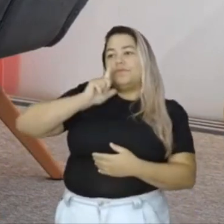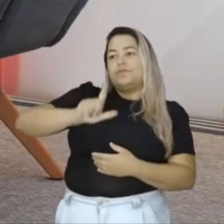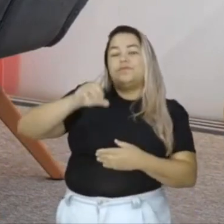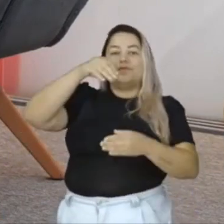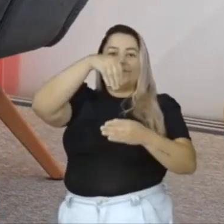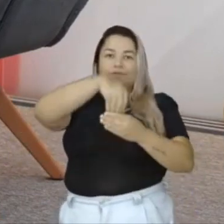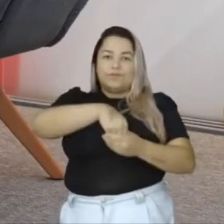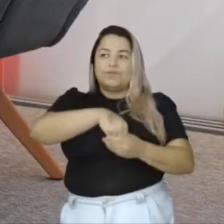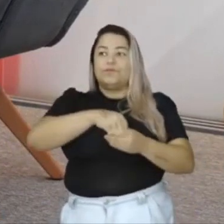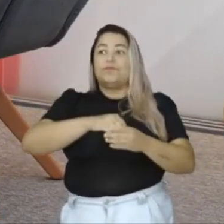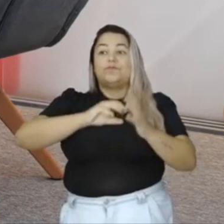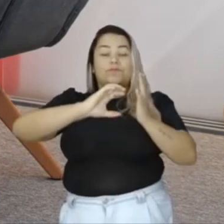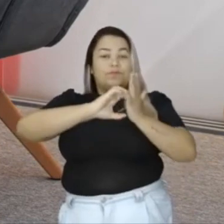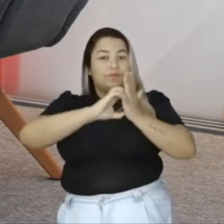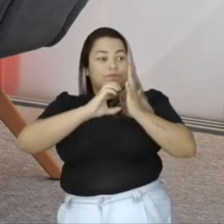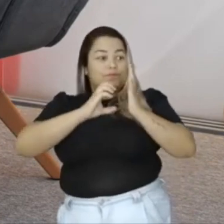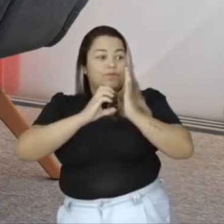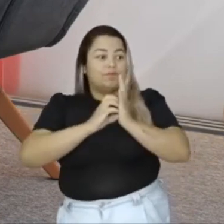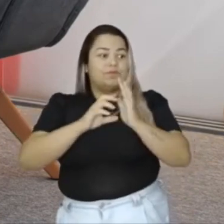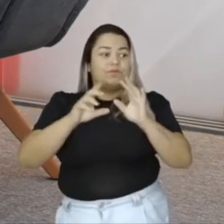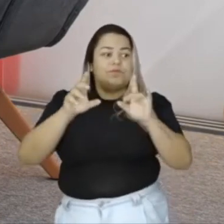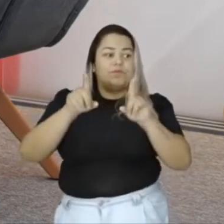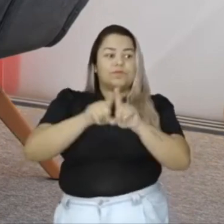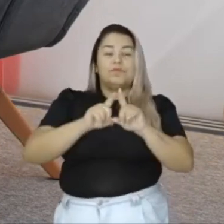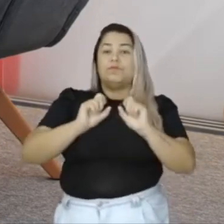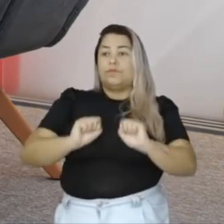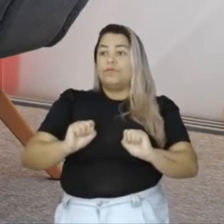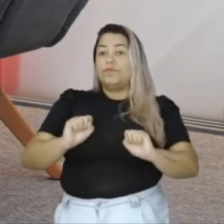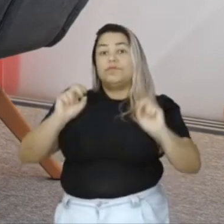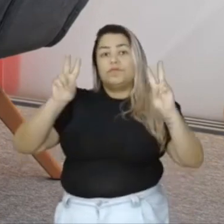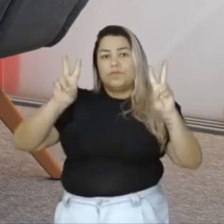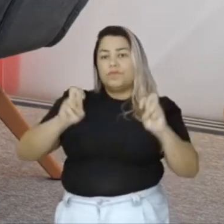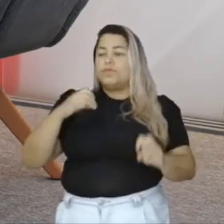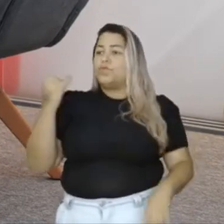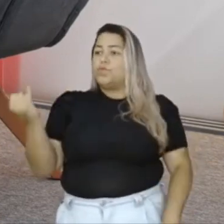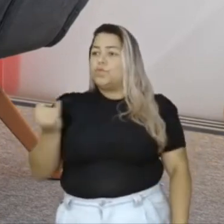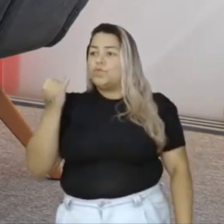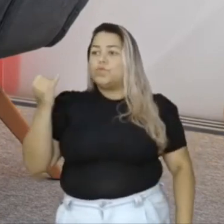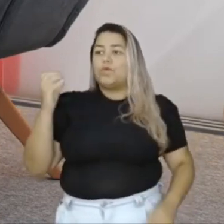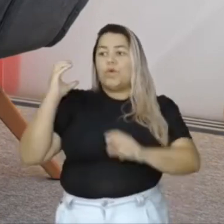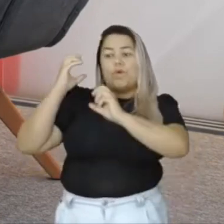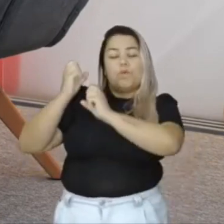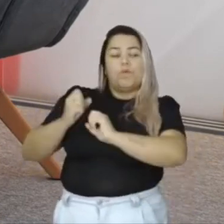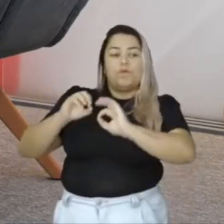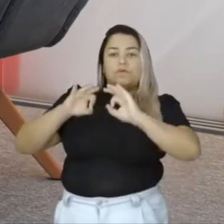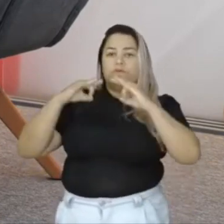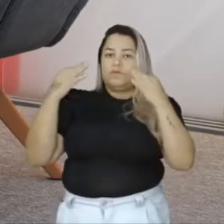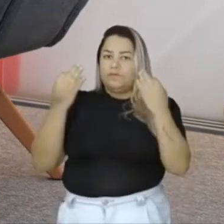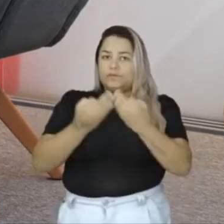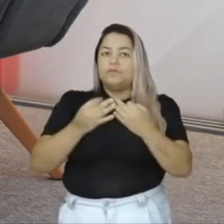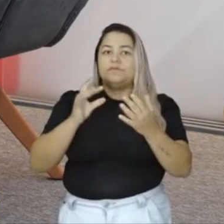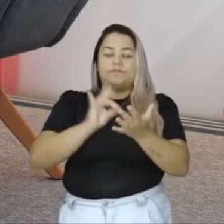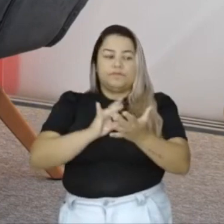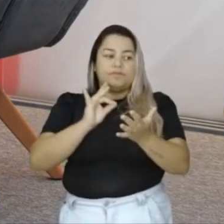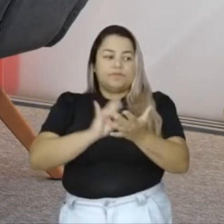do nosso partido e principalmente discutir por um tema tão importante para o Brasil como é o Bolsa Família. Com certeza, secretária. O programa